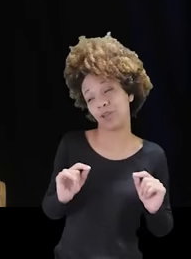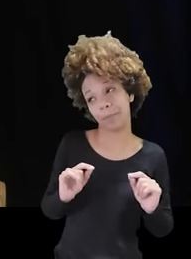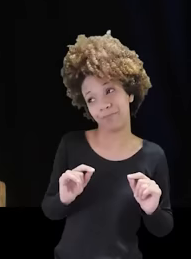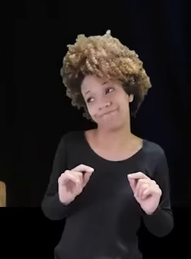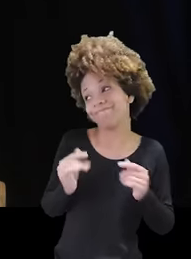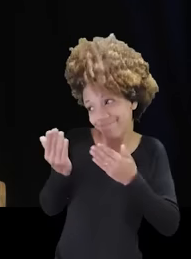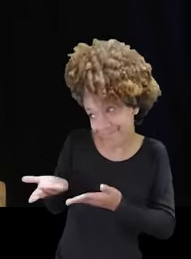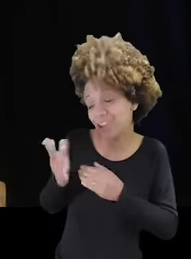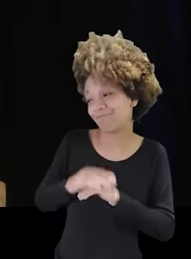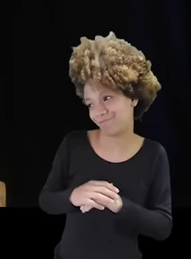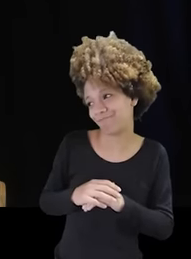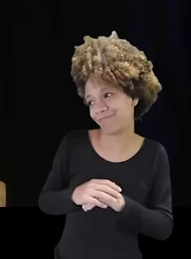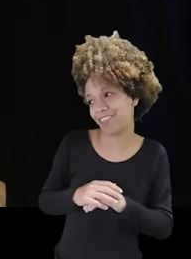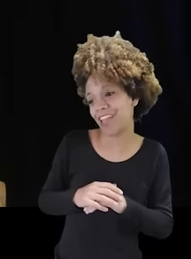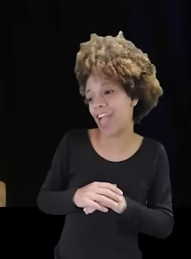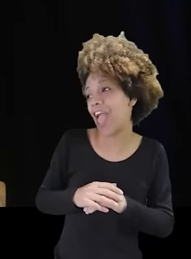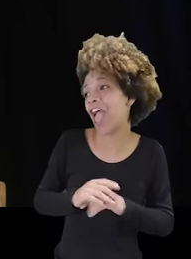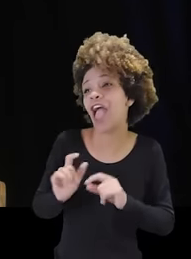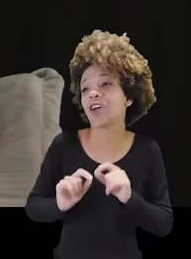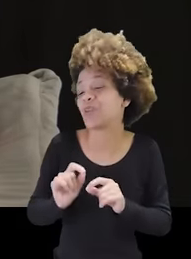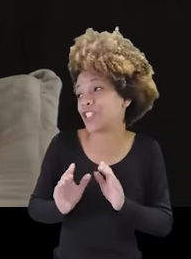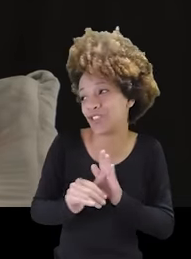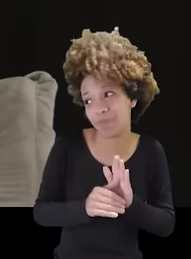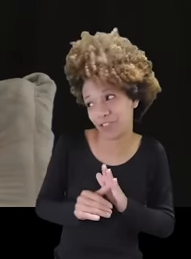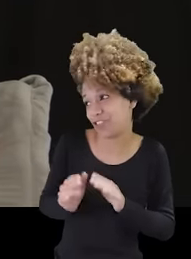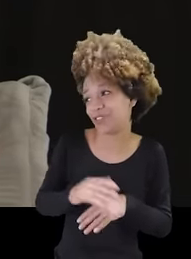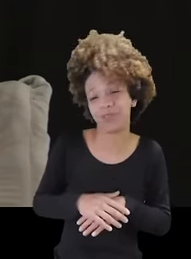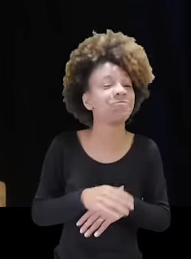Então tá vendo é coisa de bandida